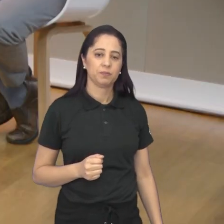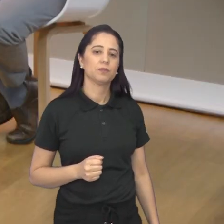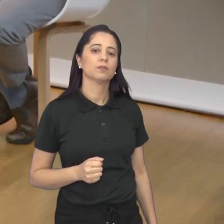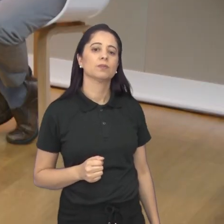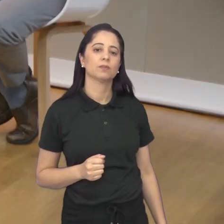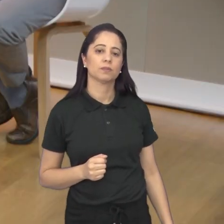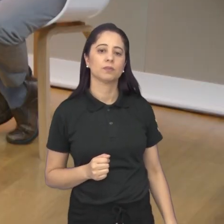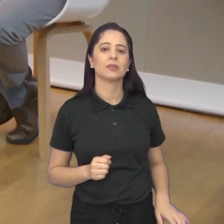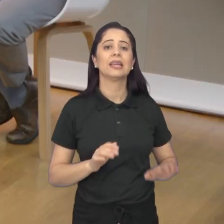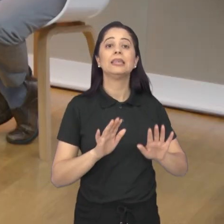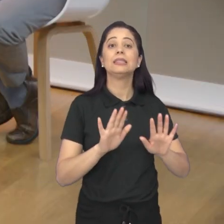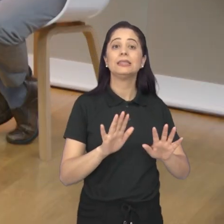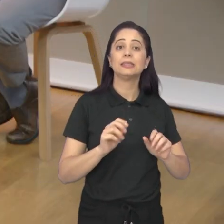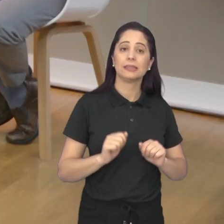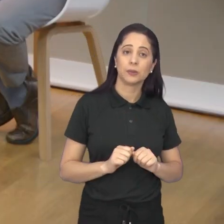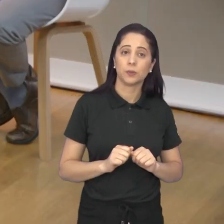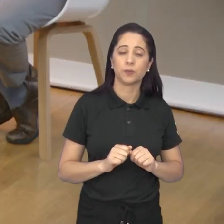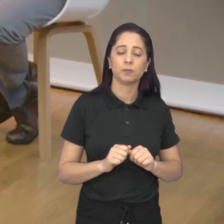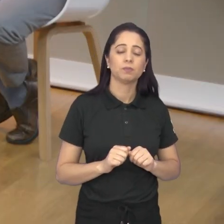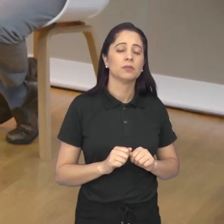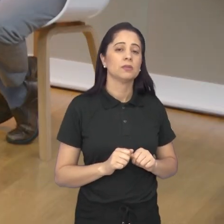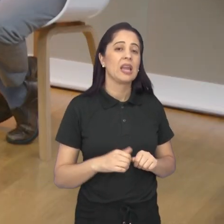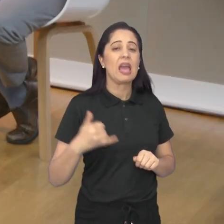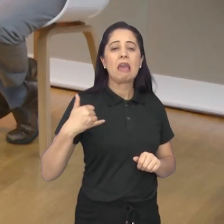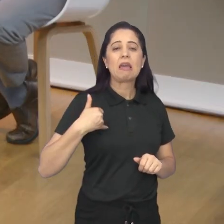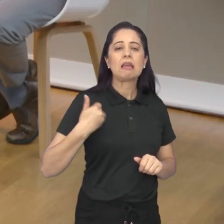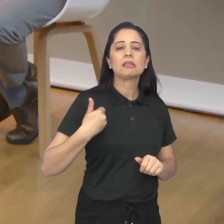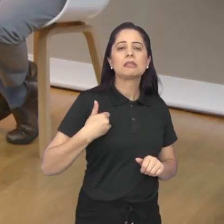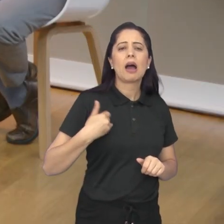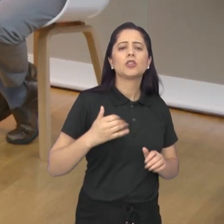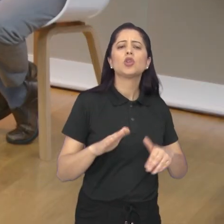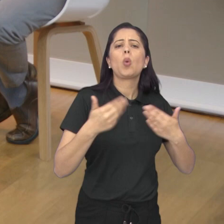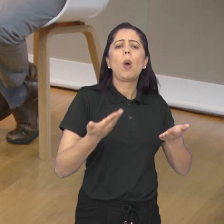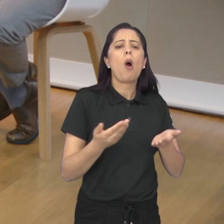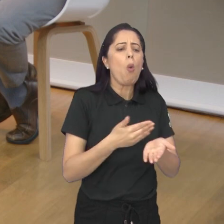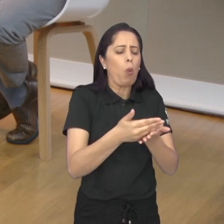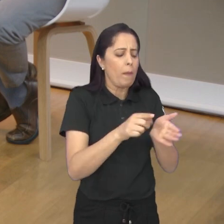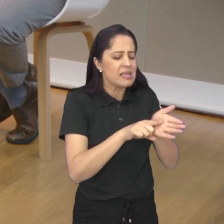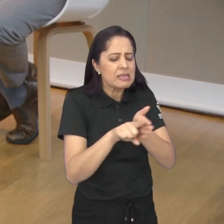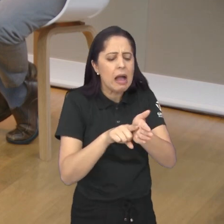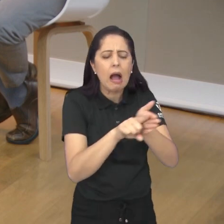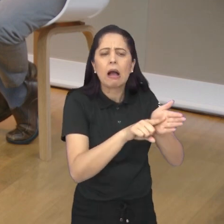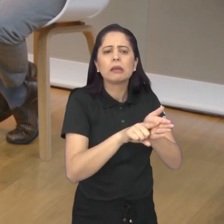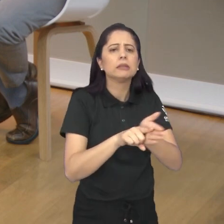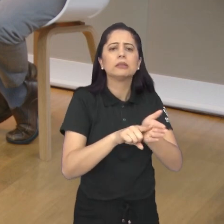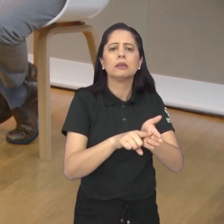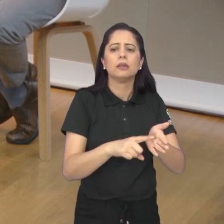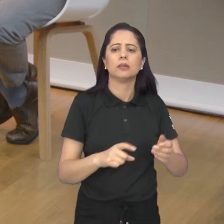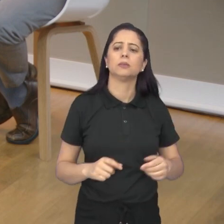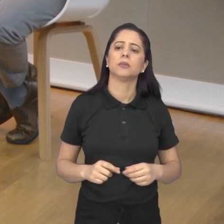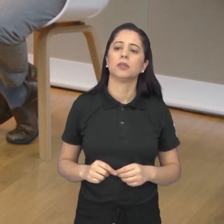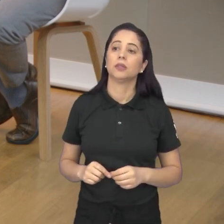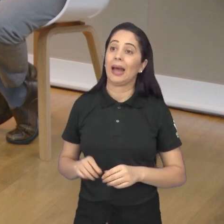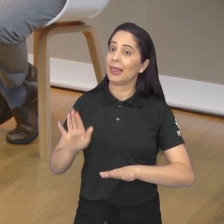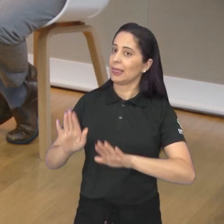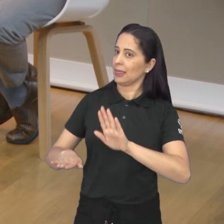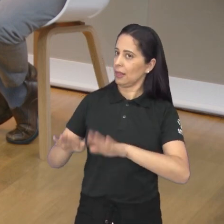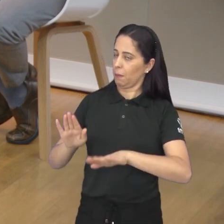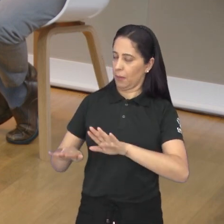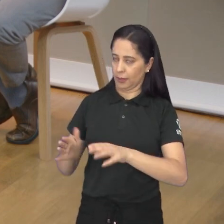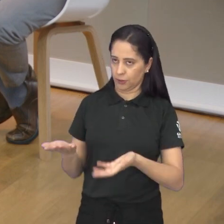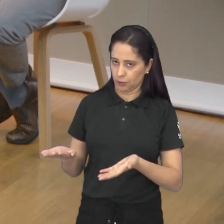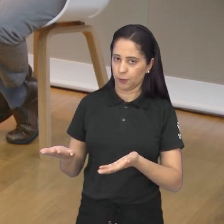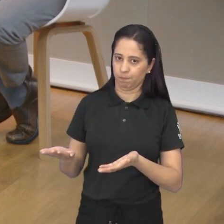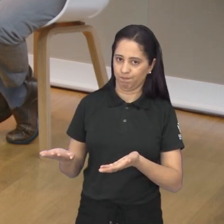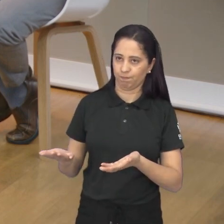Doutor Gustavo, qual que é a faixa etária para começar a fazer os exames de investigação de um possível câncer de intestino?